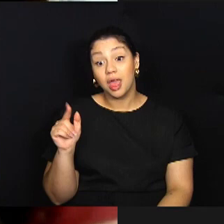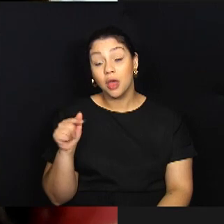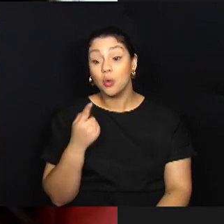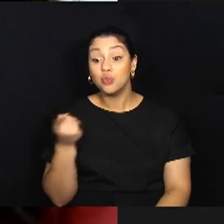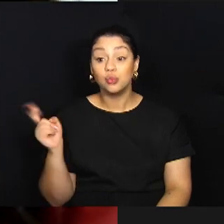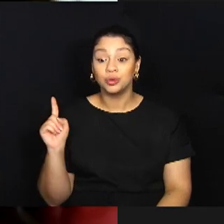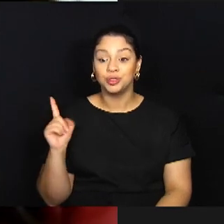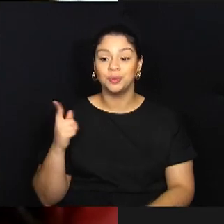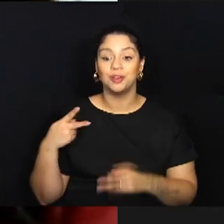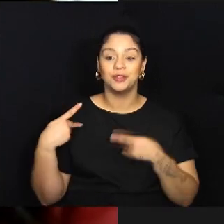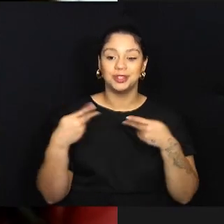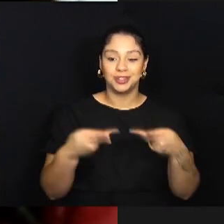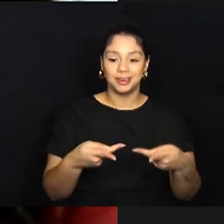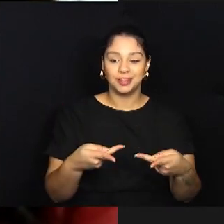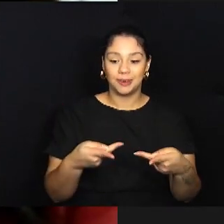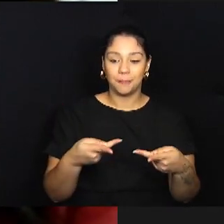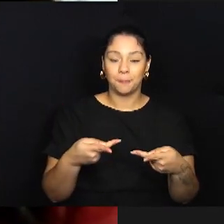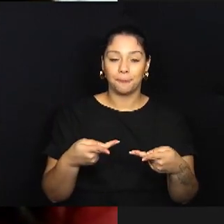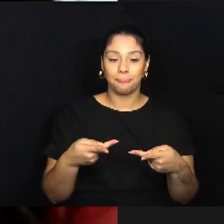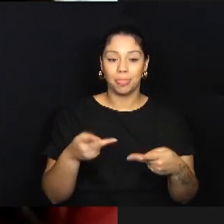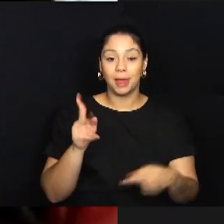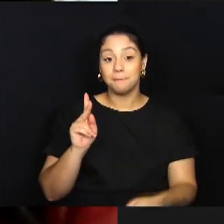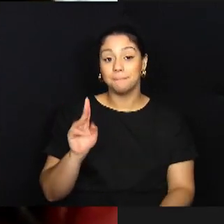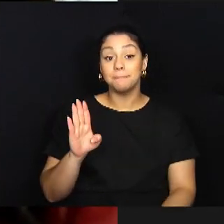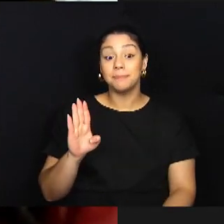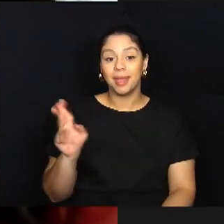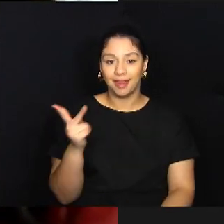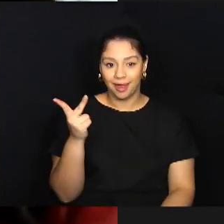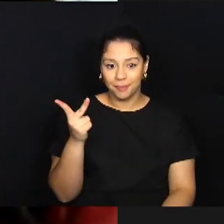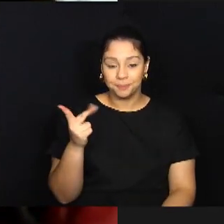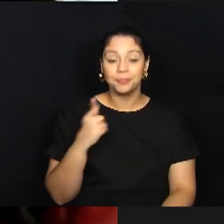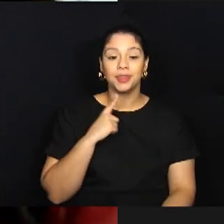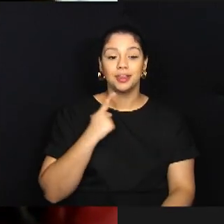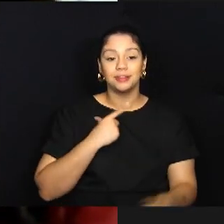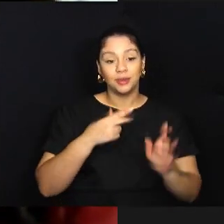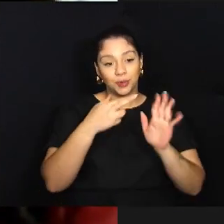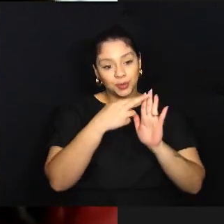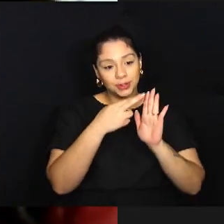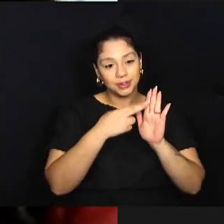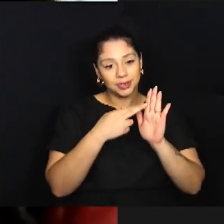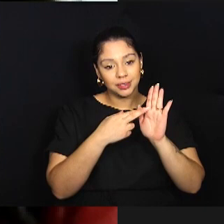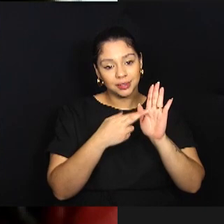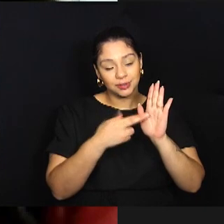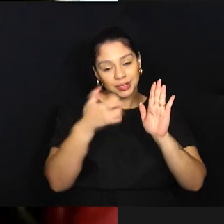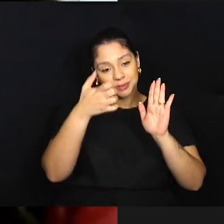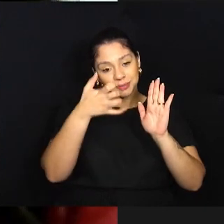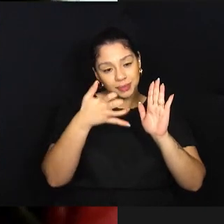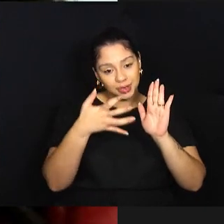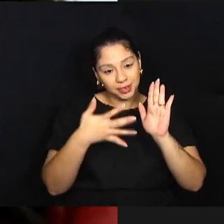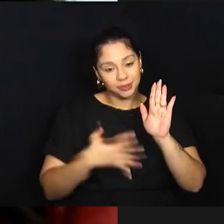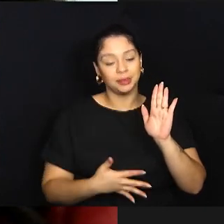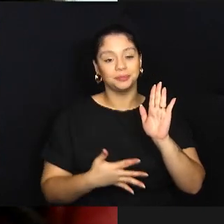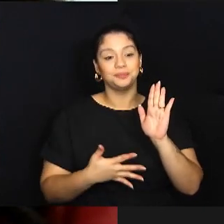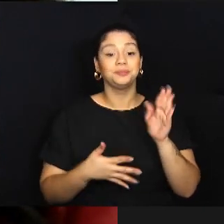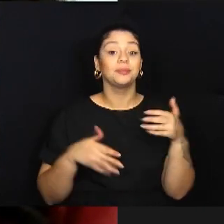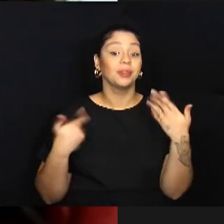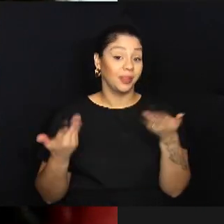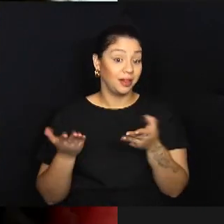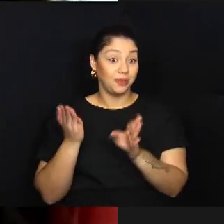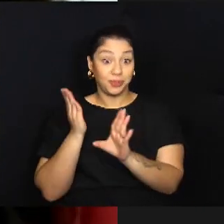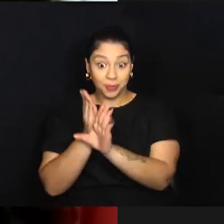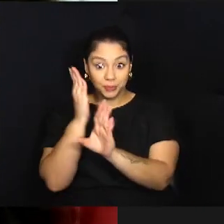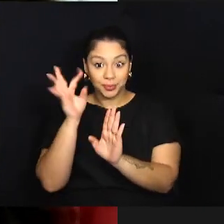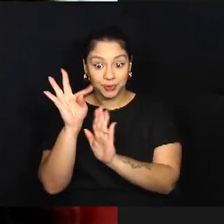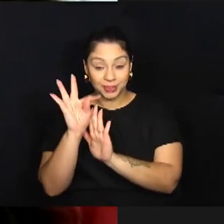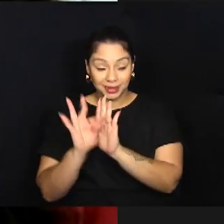últimas visitas dele à terra natal. E ele faz o roteiro e vai contando isso na crônica. Então, nós encontramos essa crônica